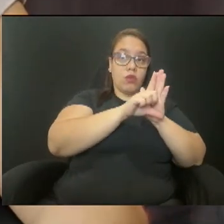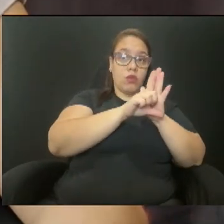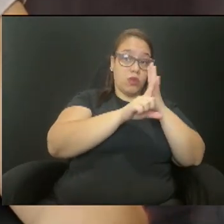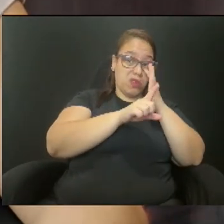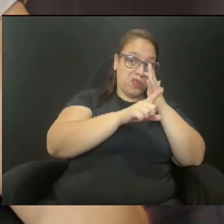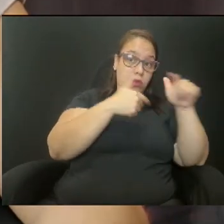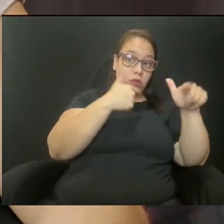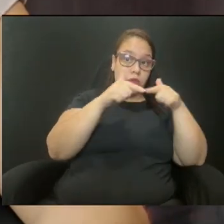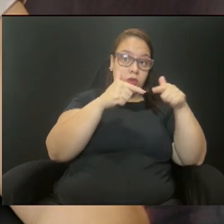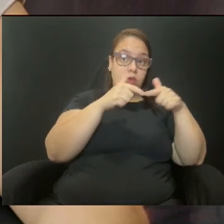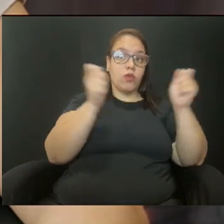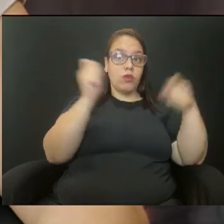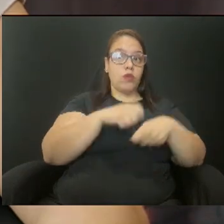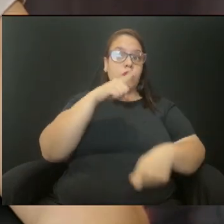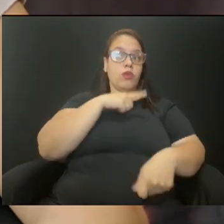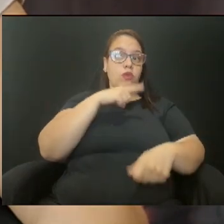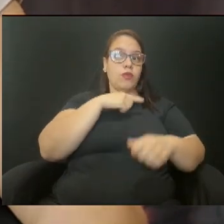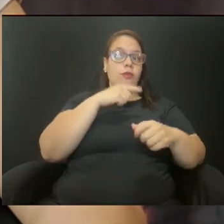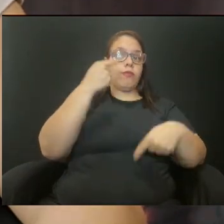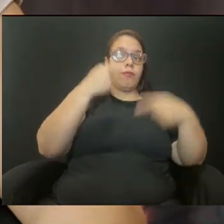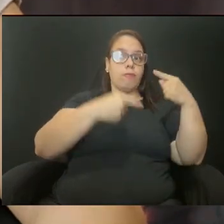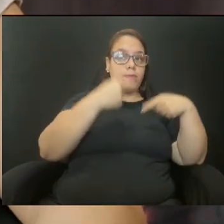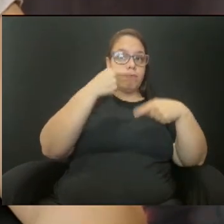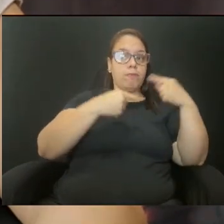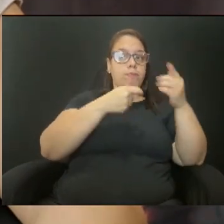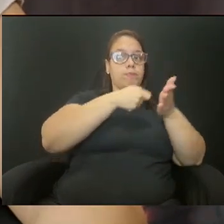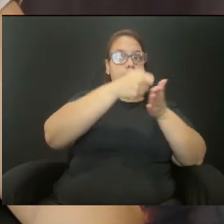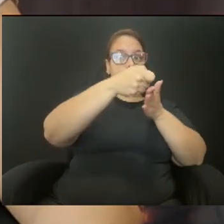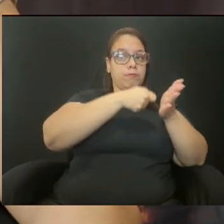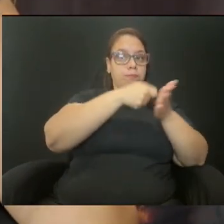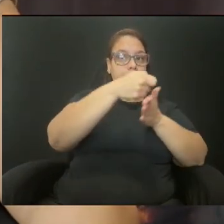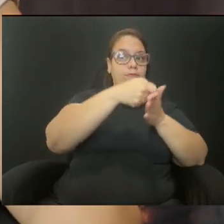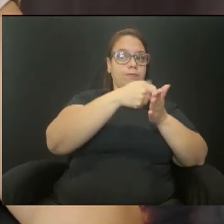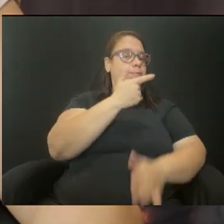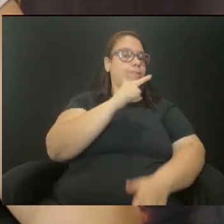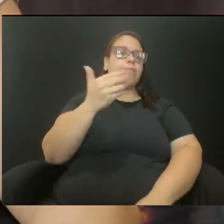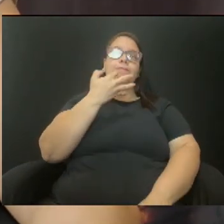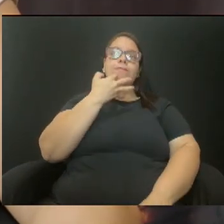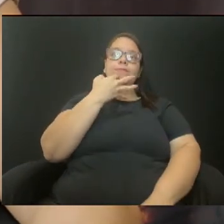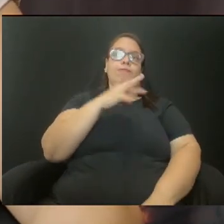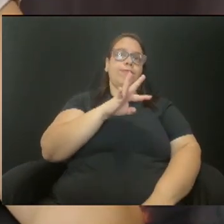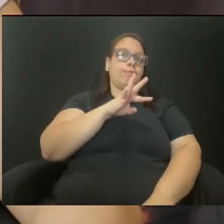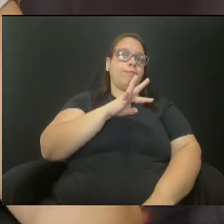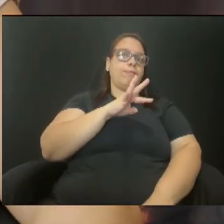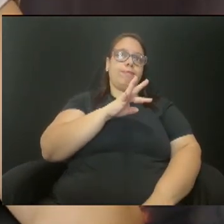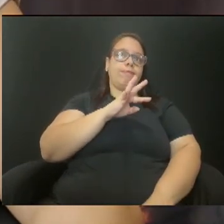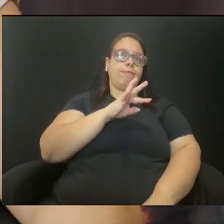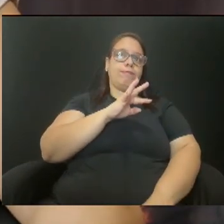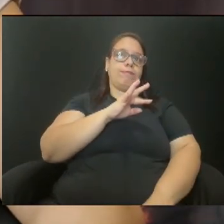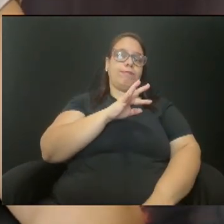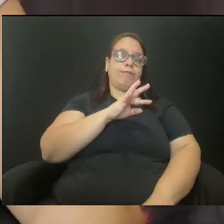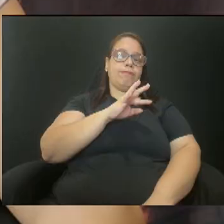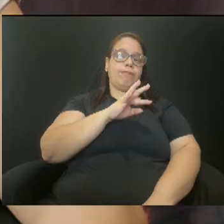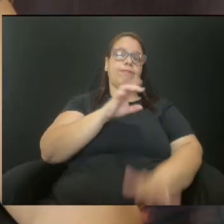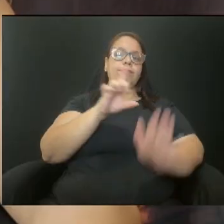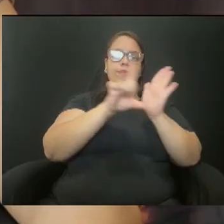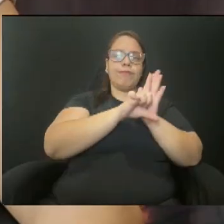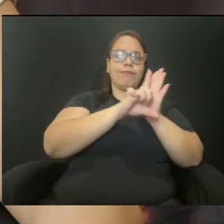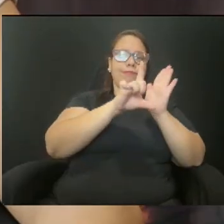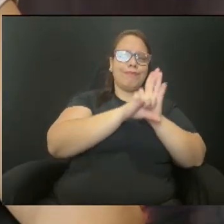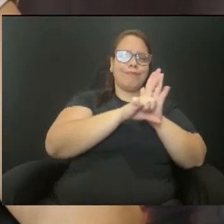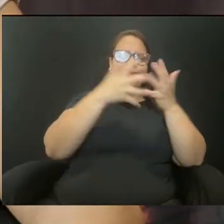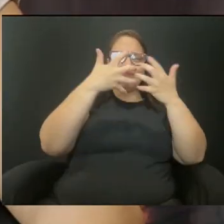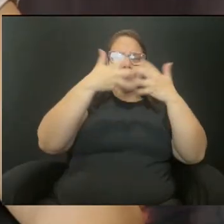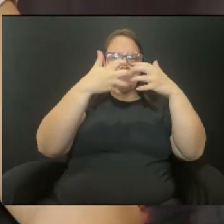que você discuta, mesmo você assinando, como você não tem conhecimento, assim, as leis são complicadas, os cálculos você mesmo